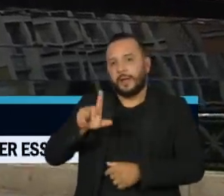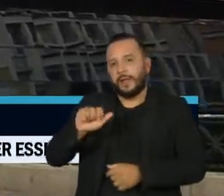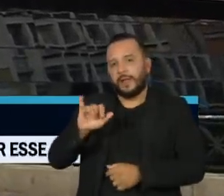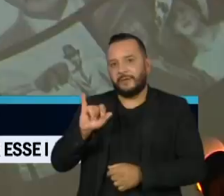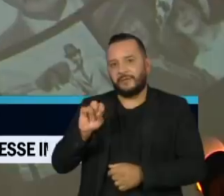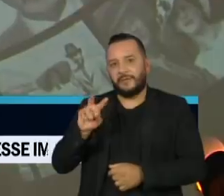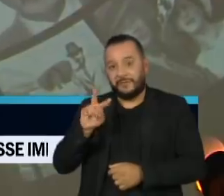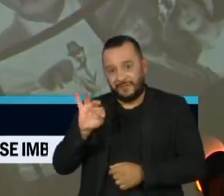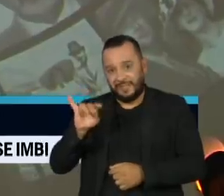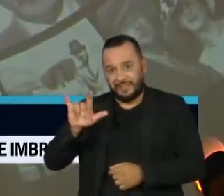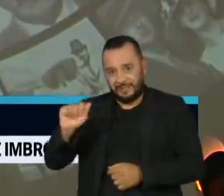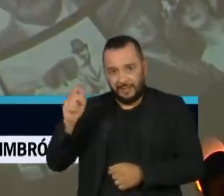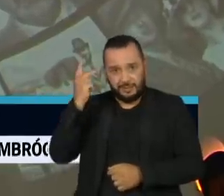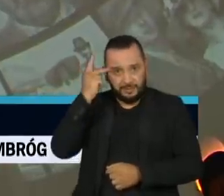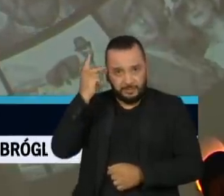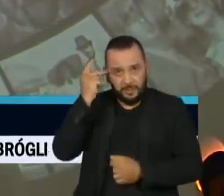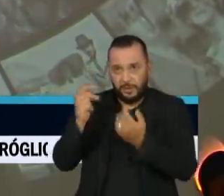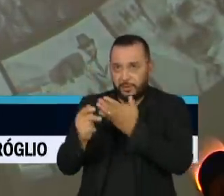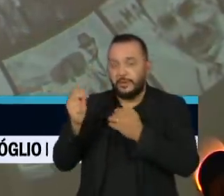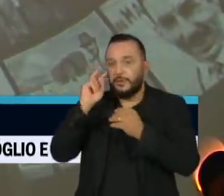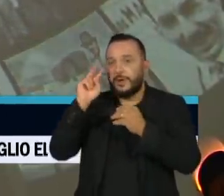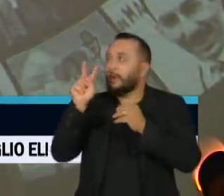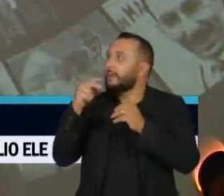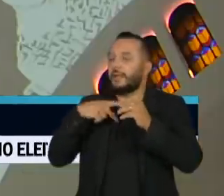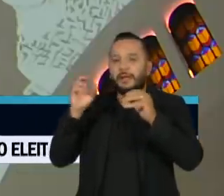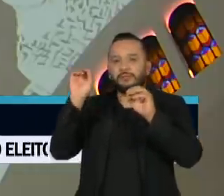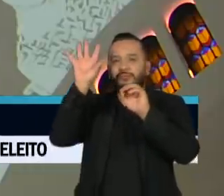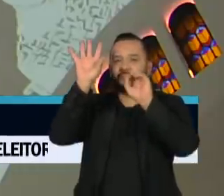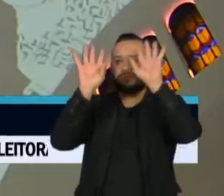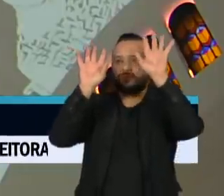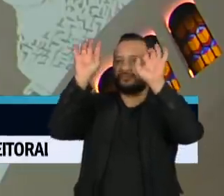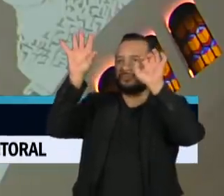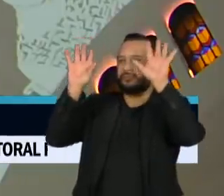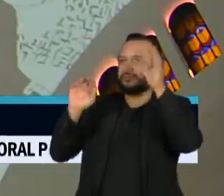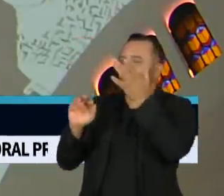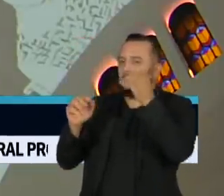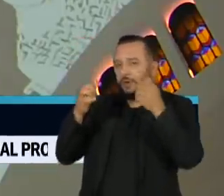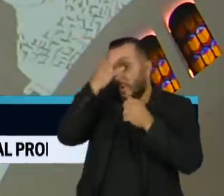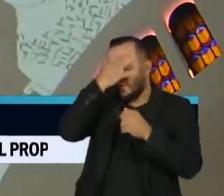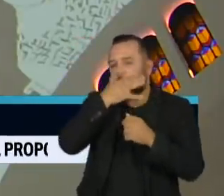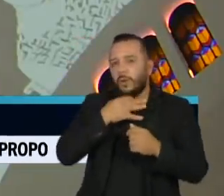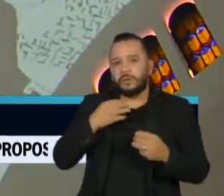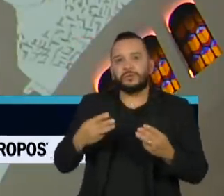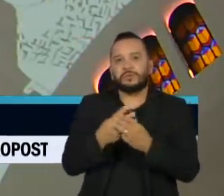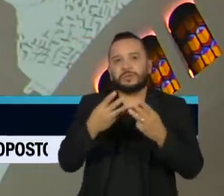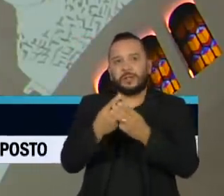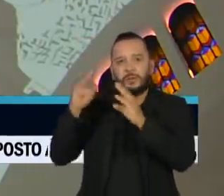São Paulo. Na parte superior, uma cúpula reflete os rostos de judeus